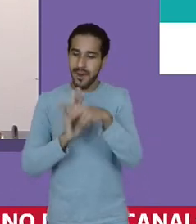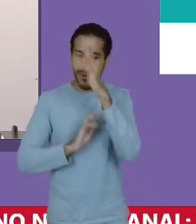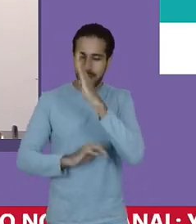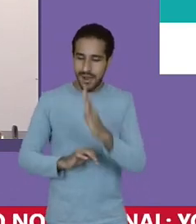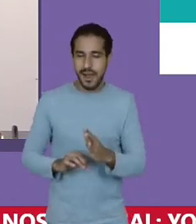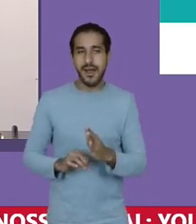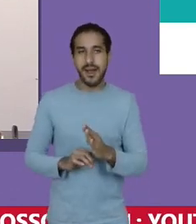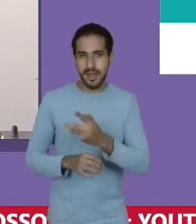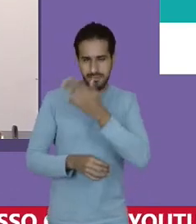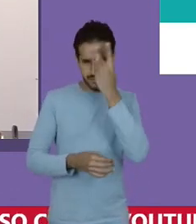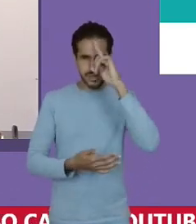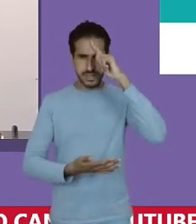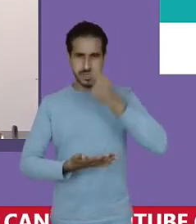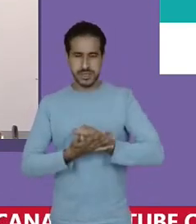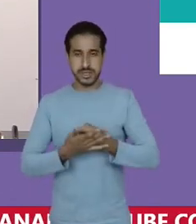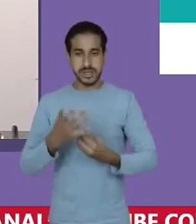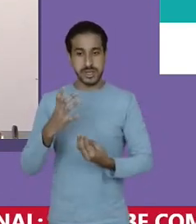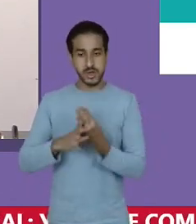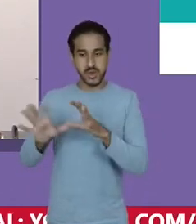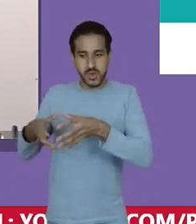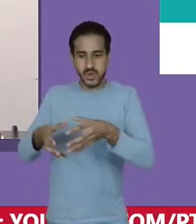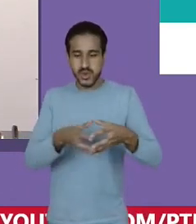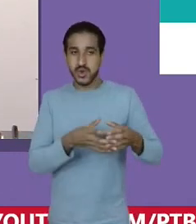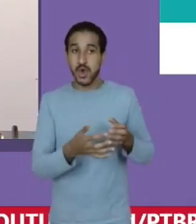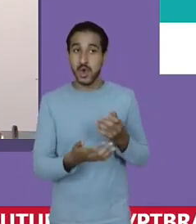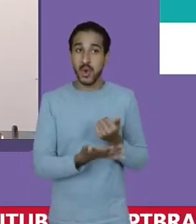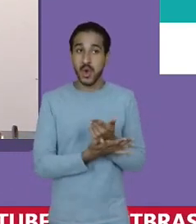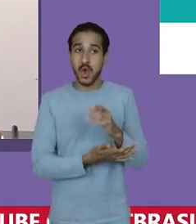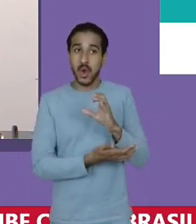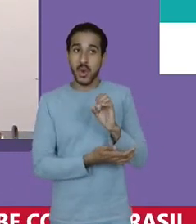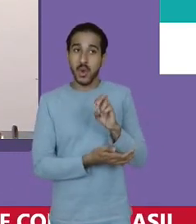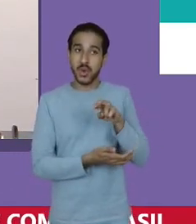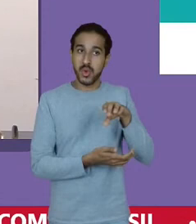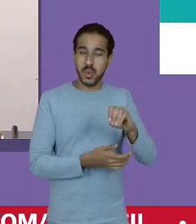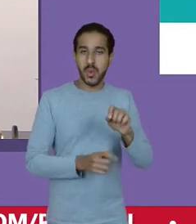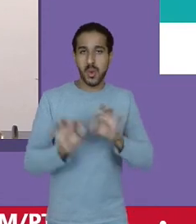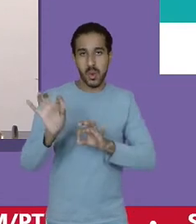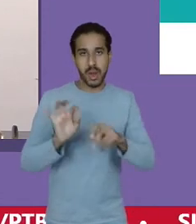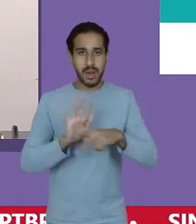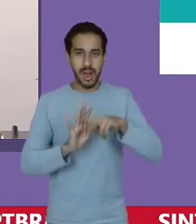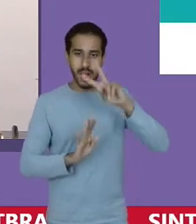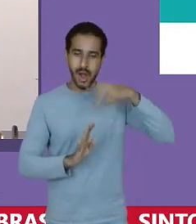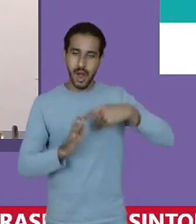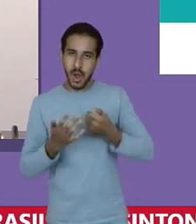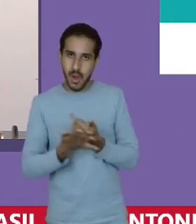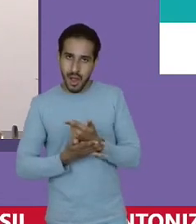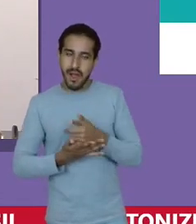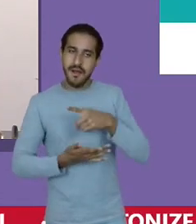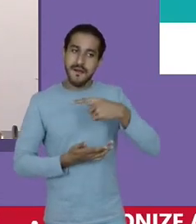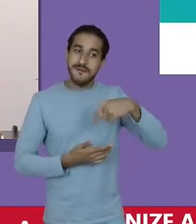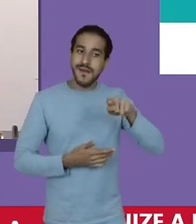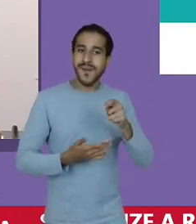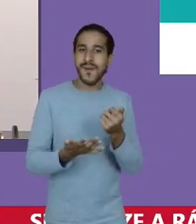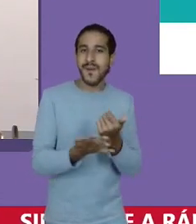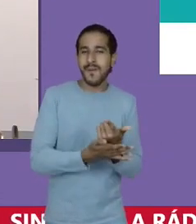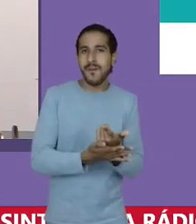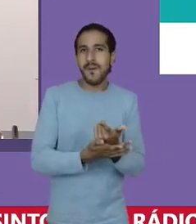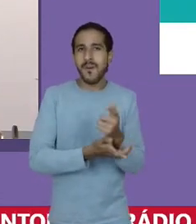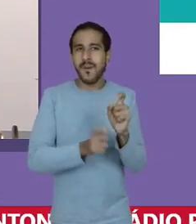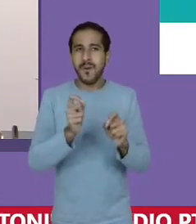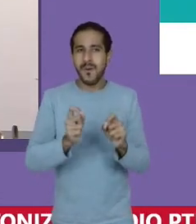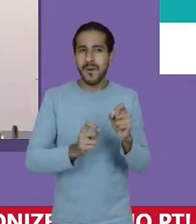as pessoas decidem formar coletivos de consumo para organizar suas compras. e vão buscar comprar